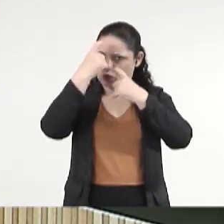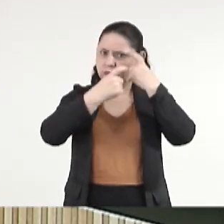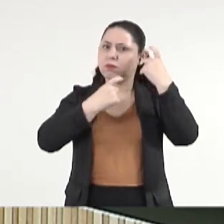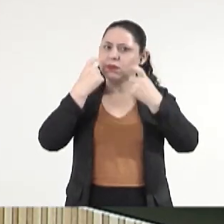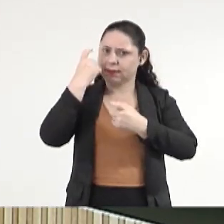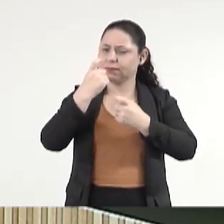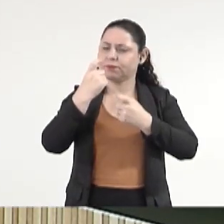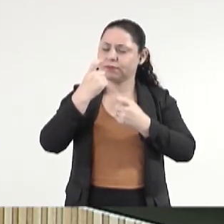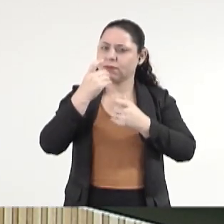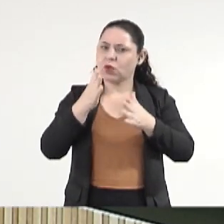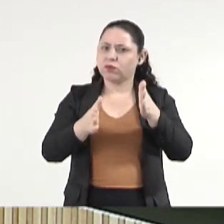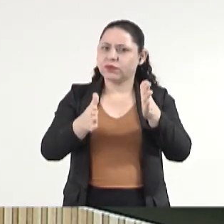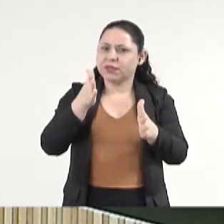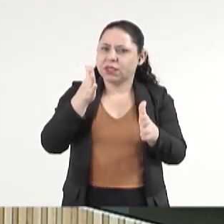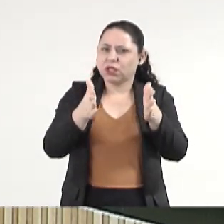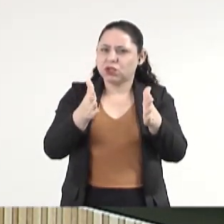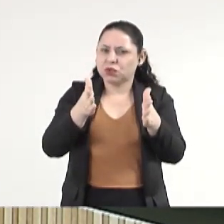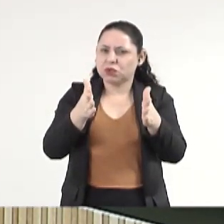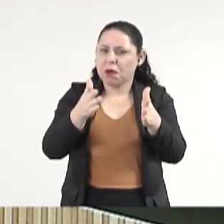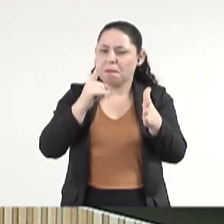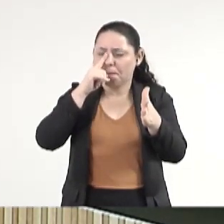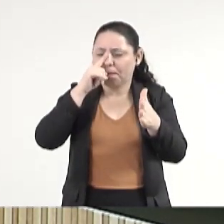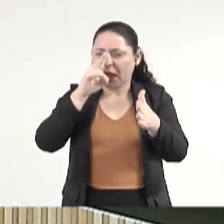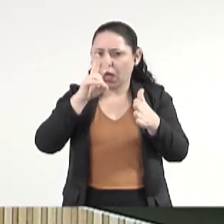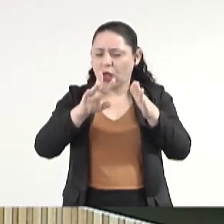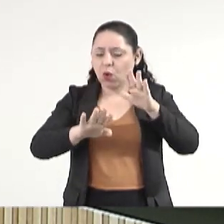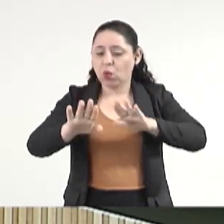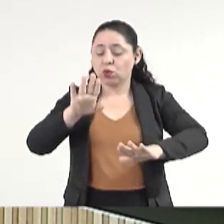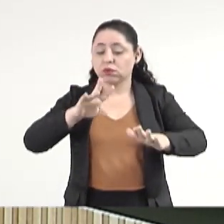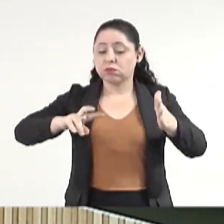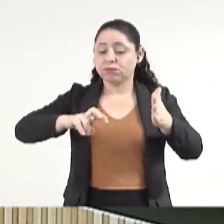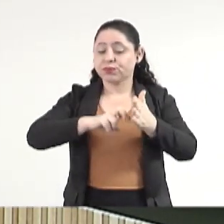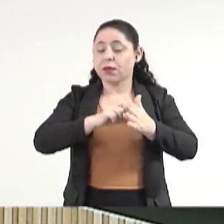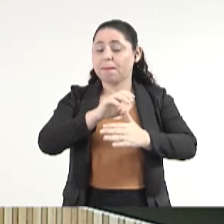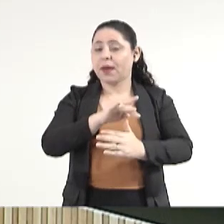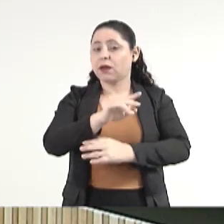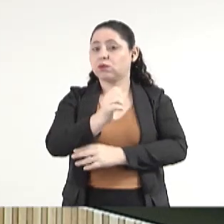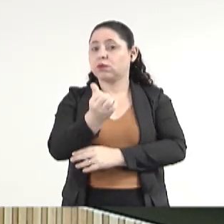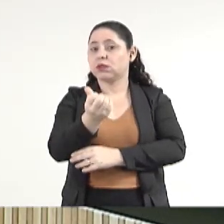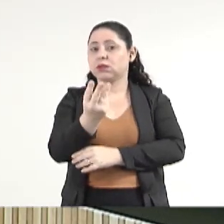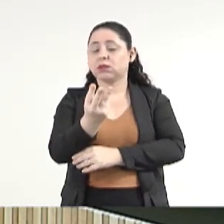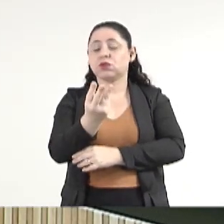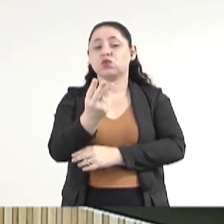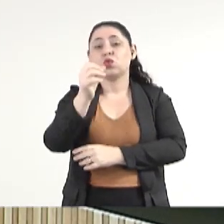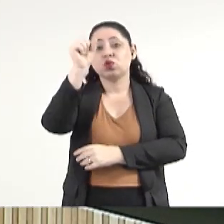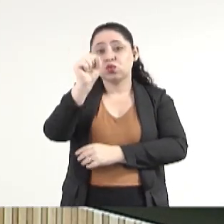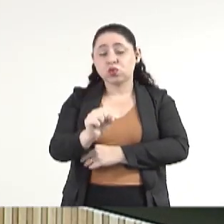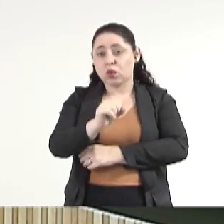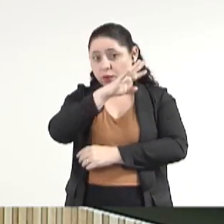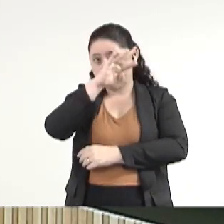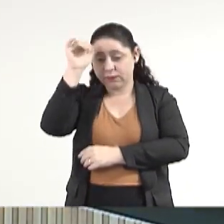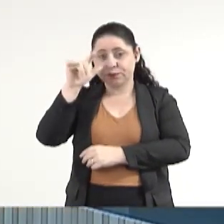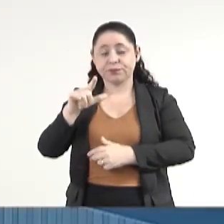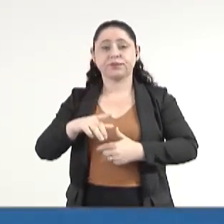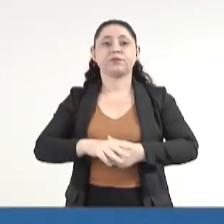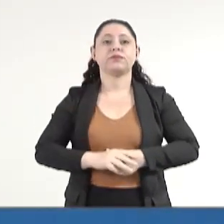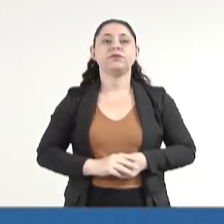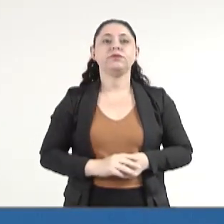preocupação com trechos mais perigosos da BR-163, em especial no sul de Mato Grosso do Sul.